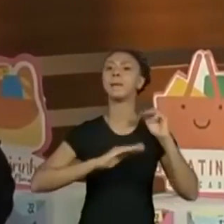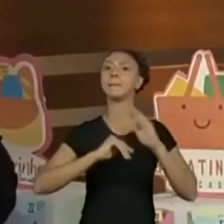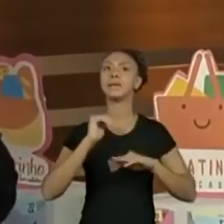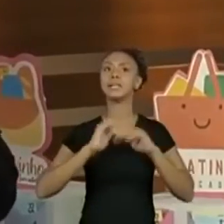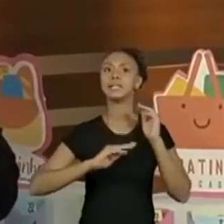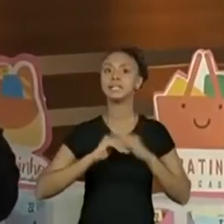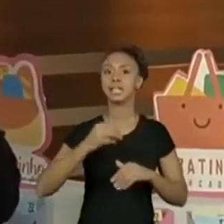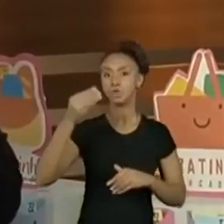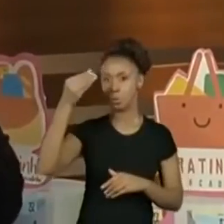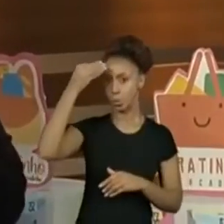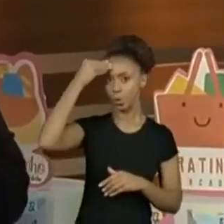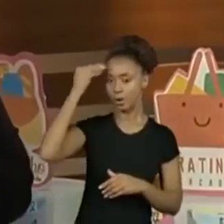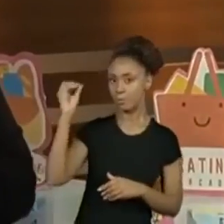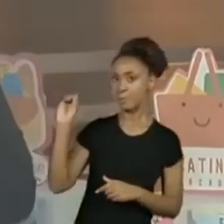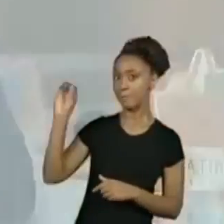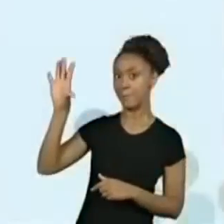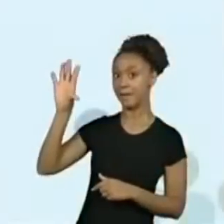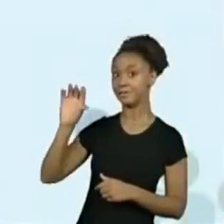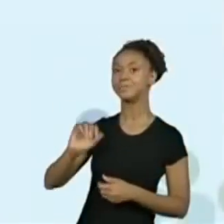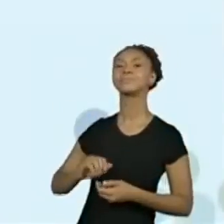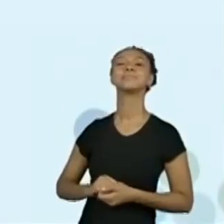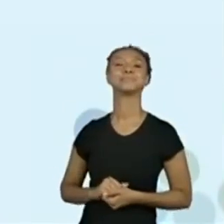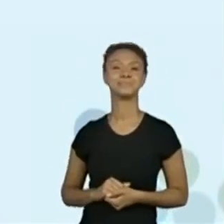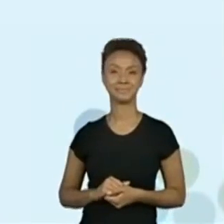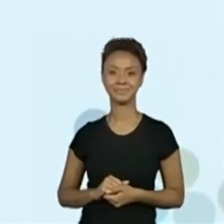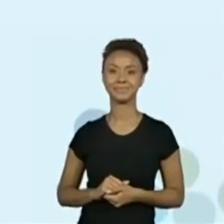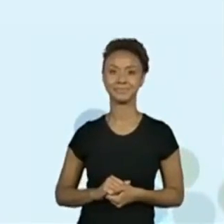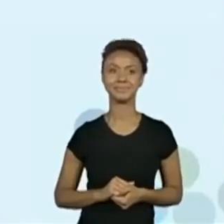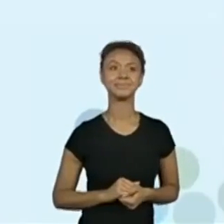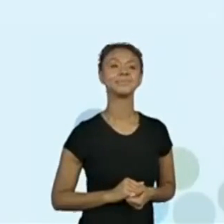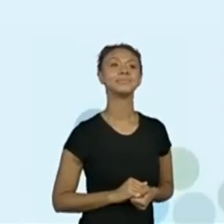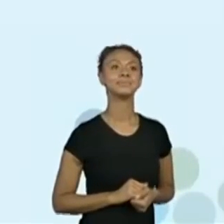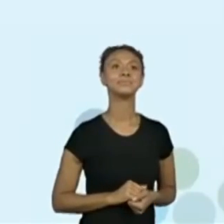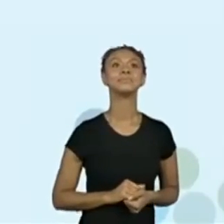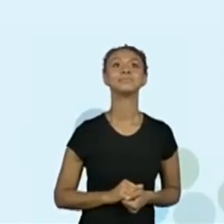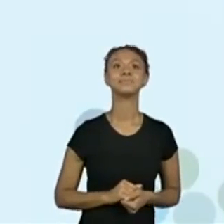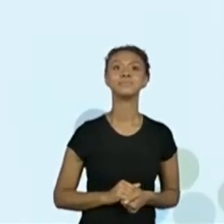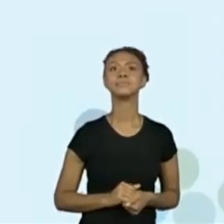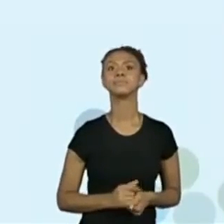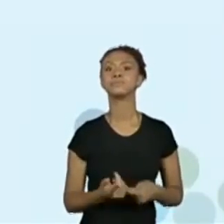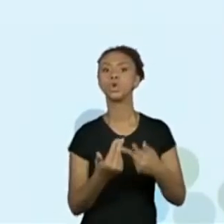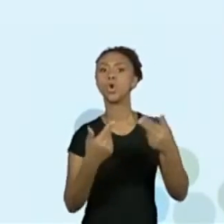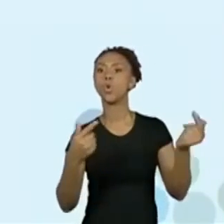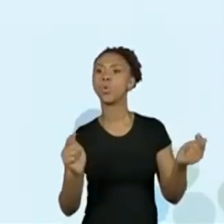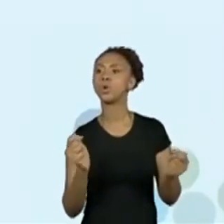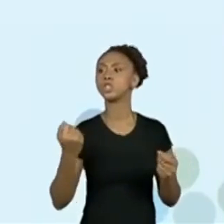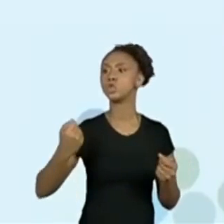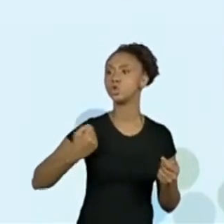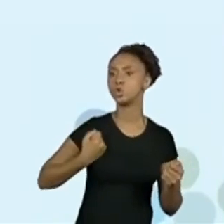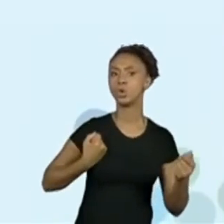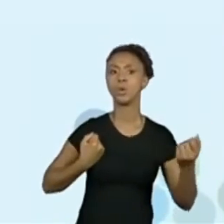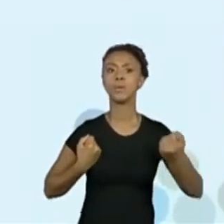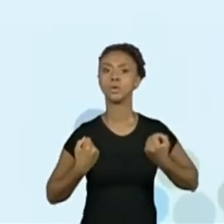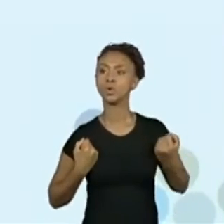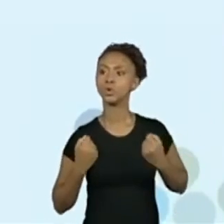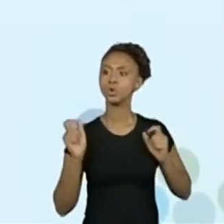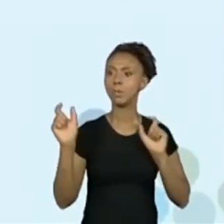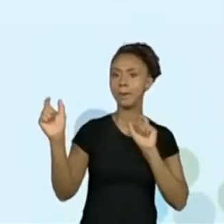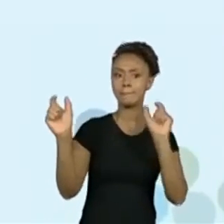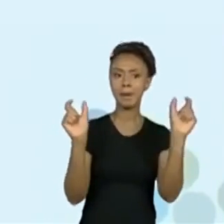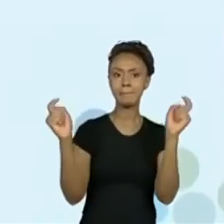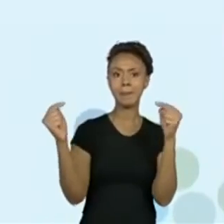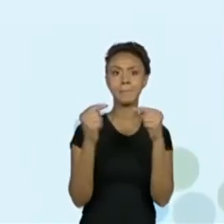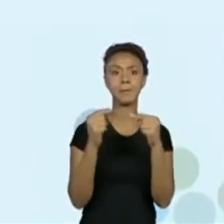para o oráculo colocar na tela. Olha só. Equivalência de valores, olha só que legal. Muito bem, aula